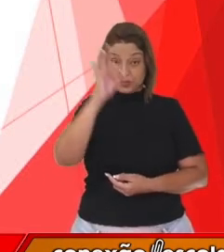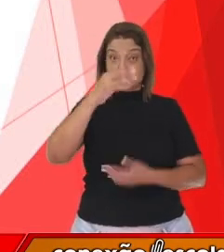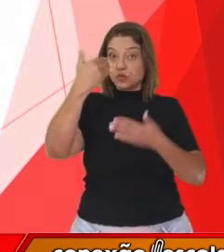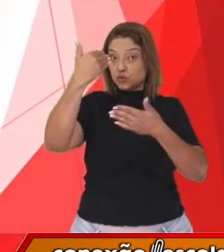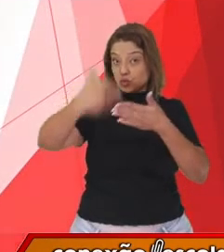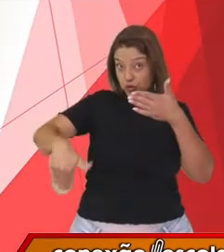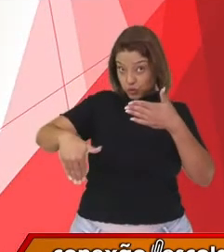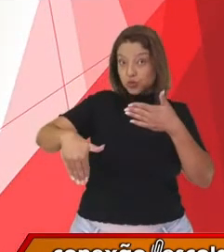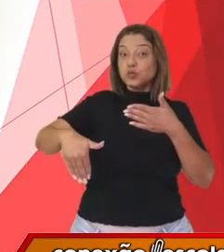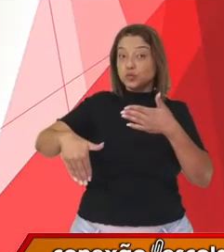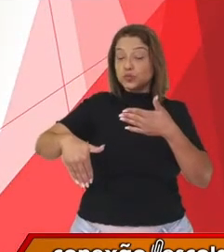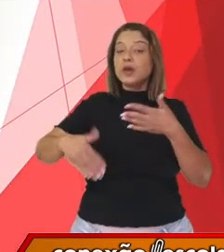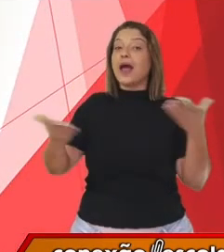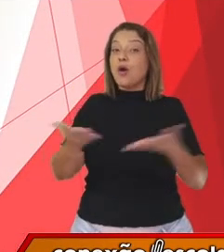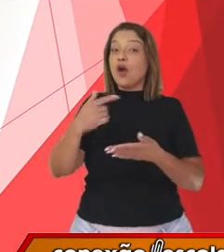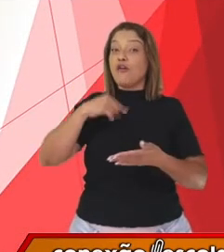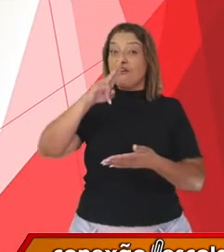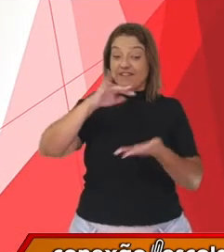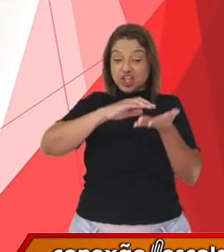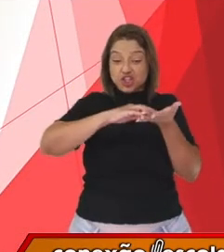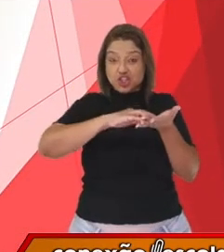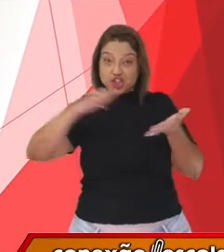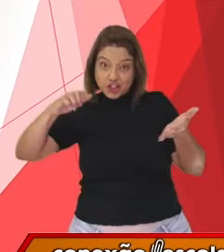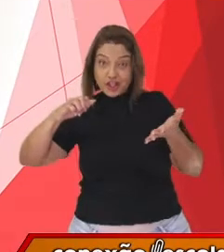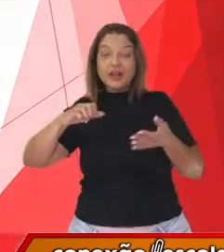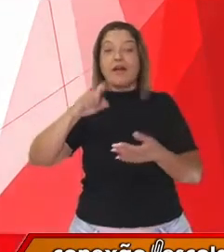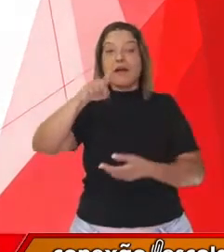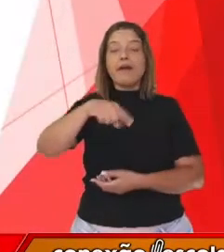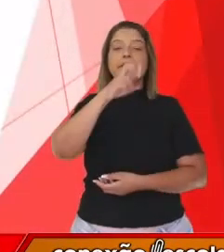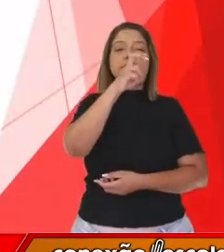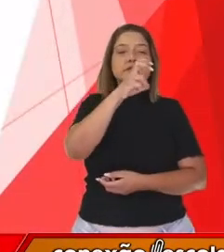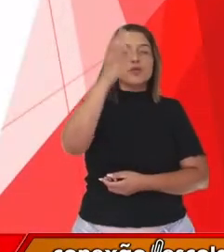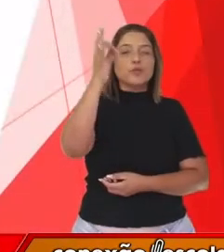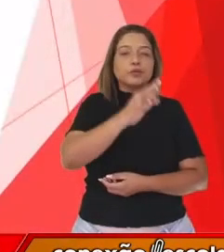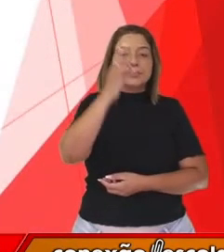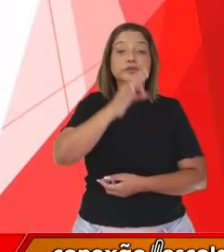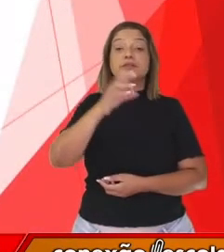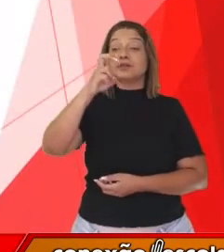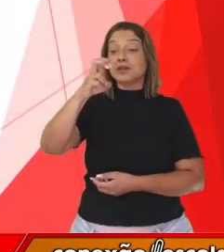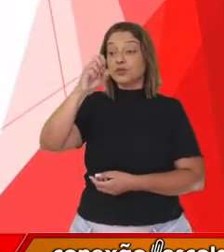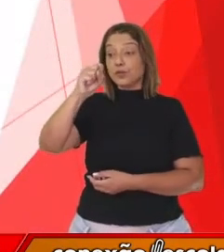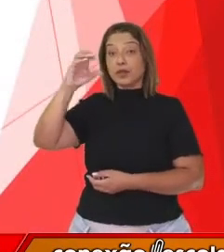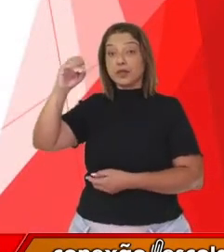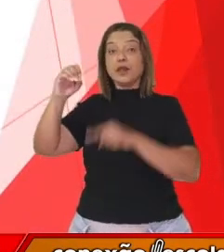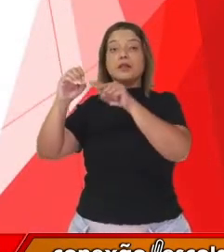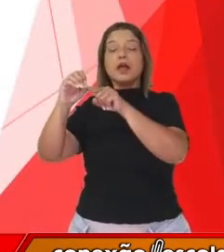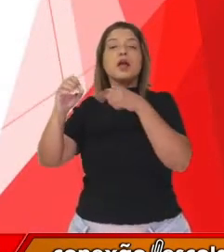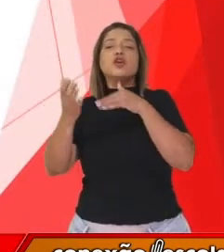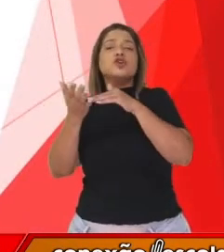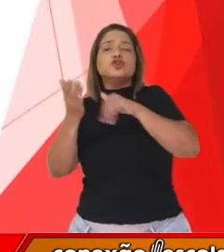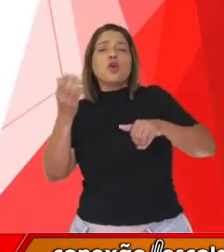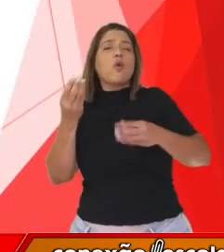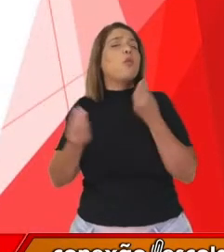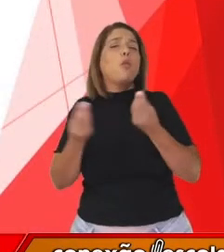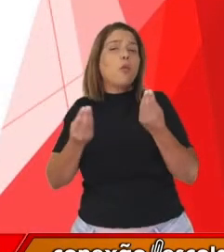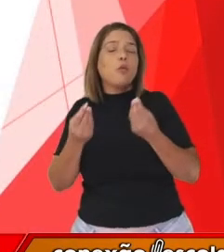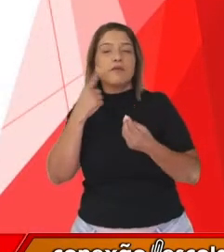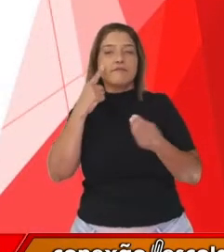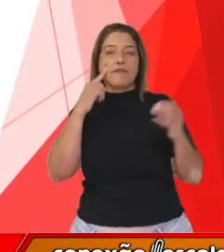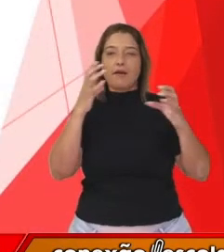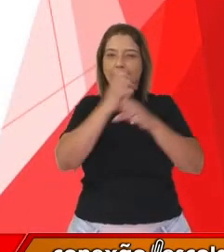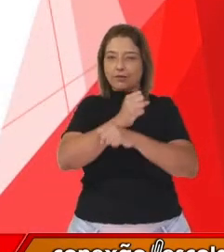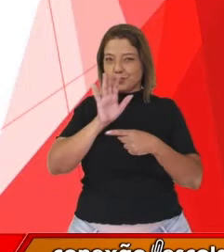desconto nós vamos fazer uma retirada, 5% de 580. Então, vamos